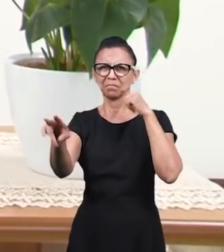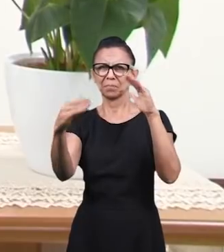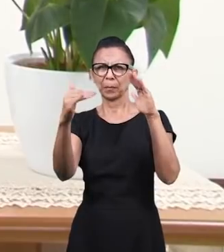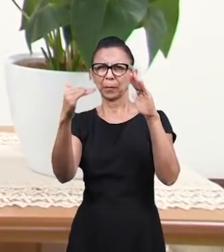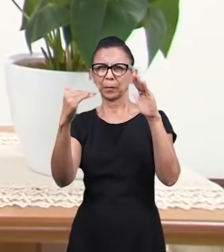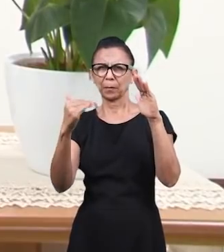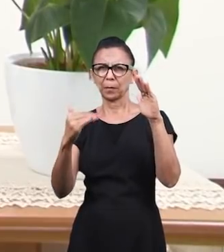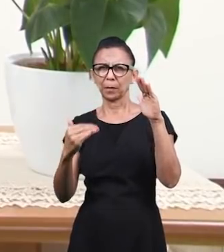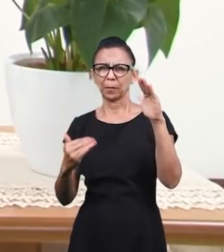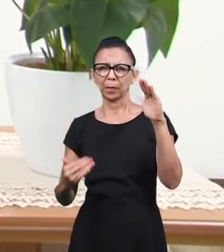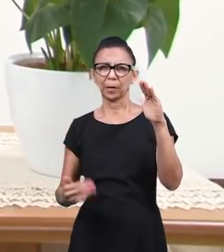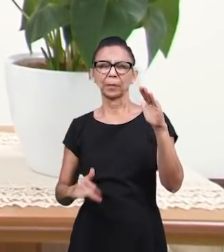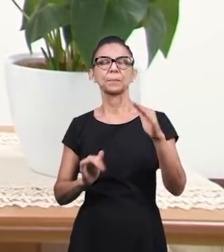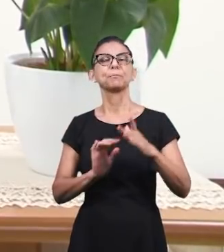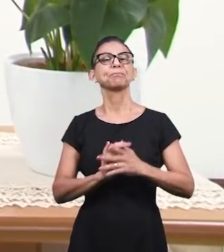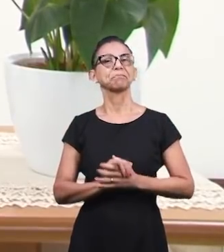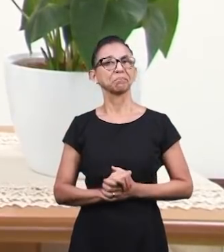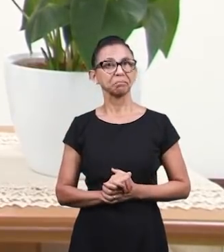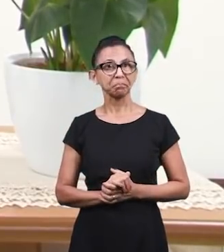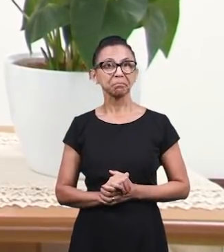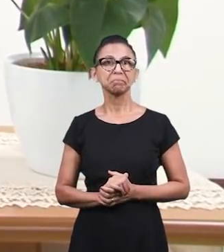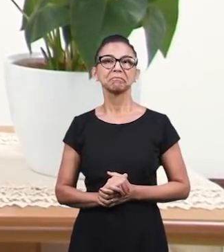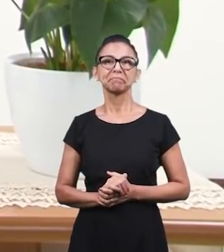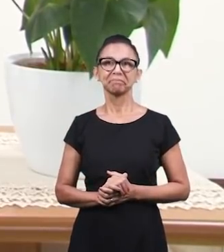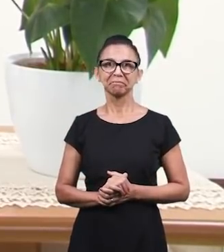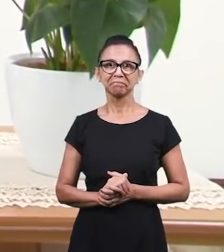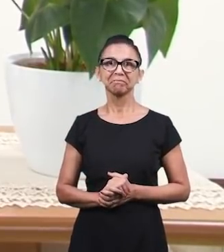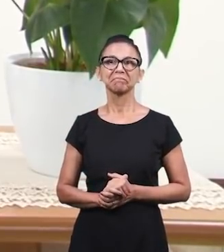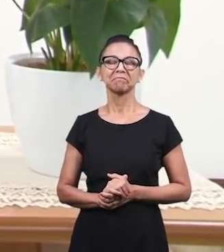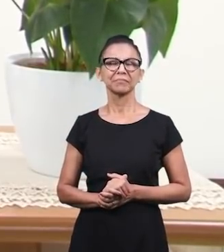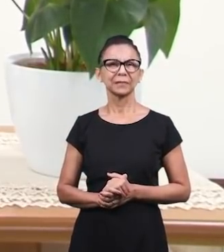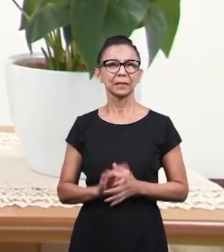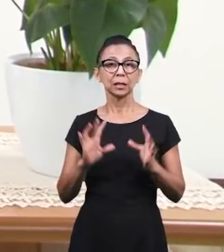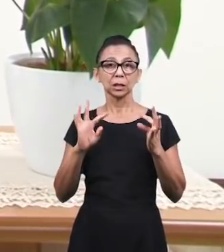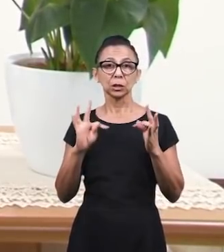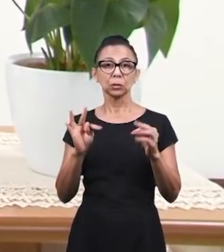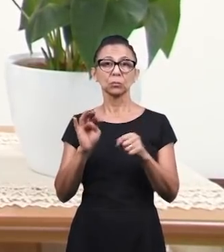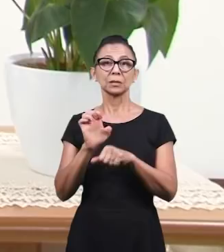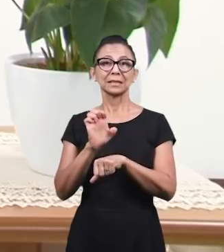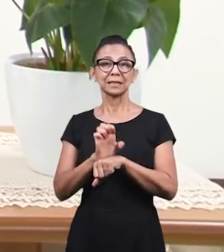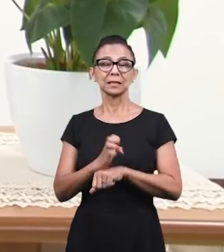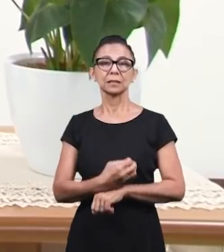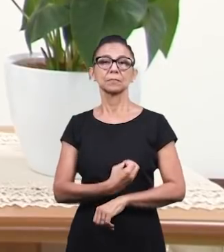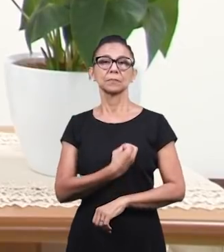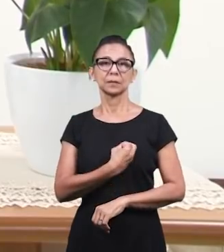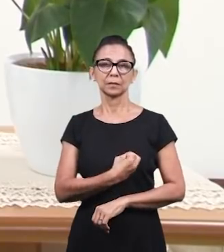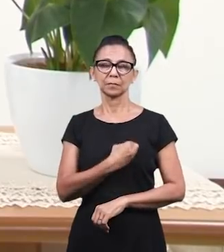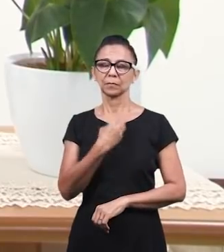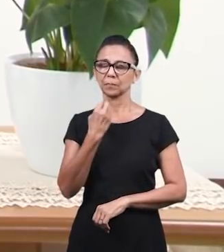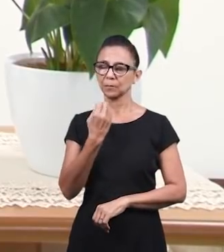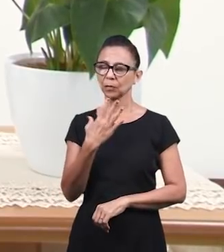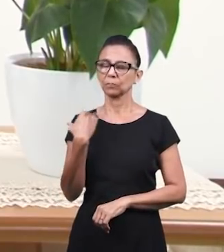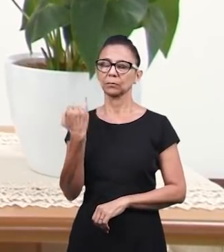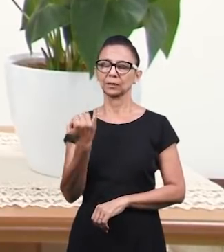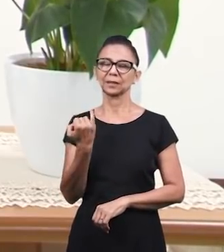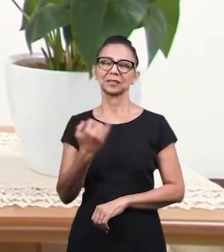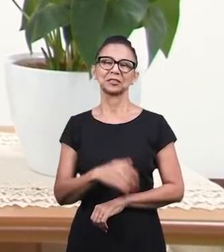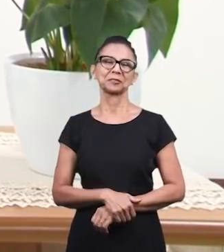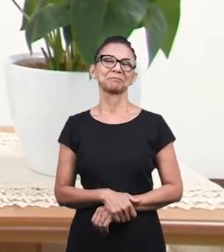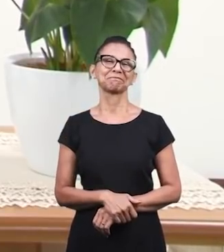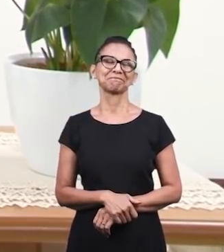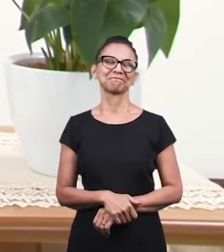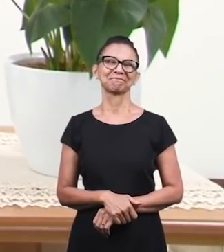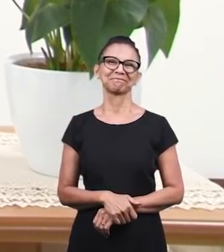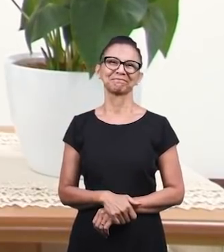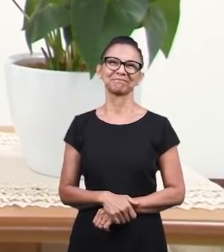para nós, temos recebido realmente uma quantidade expressiva. Todos os estados têm participado muito e isto é muito importante